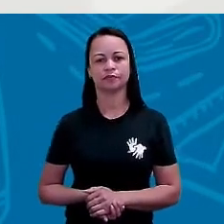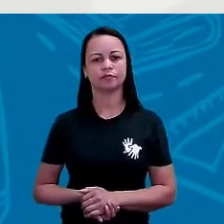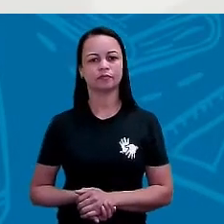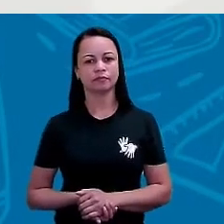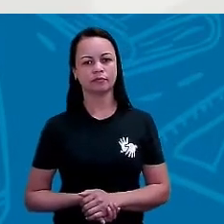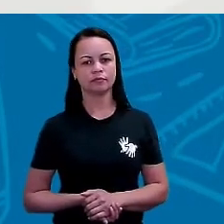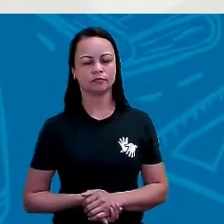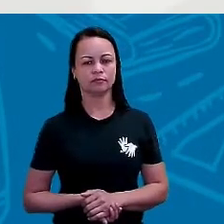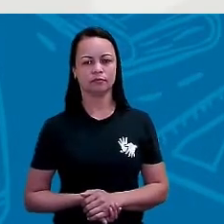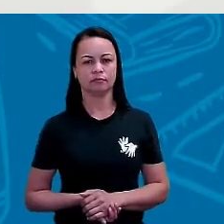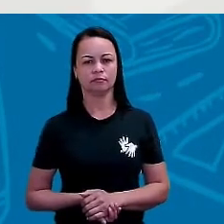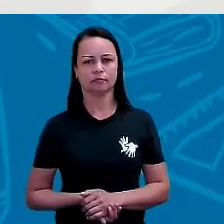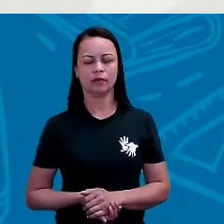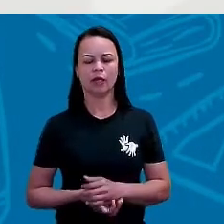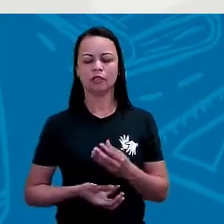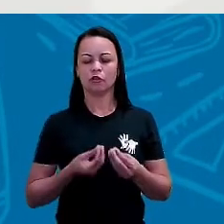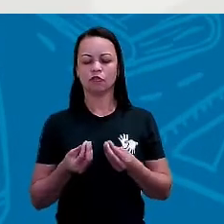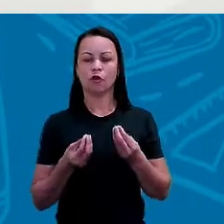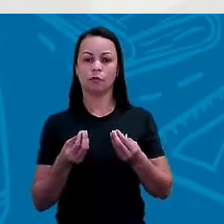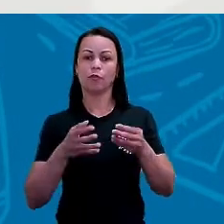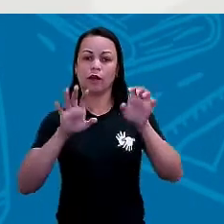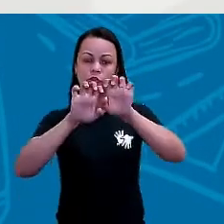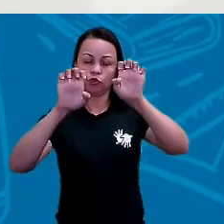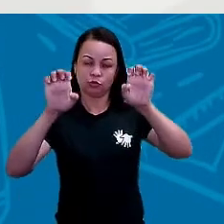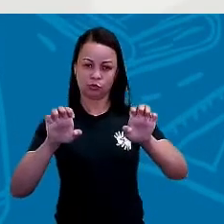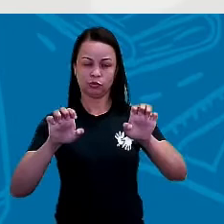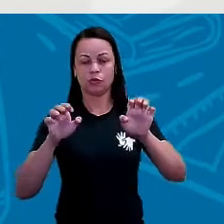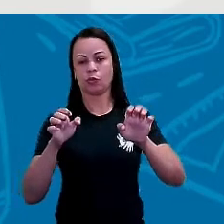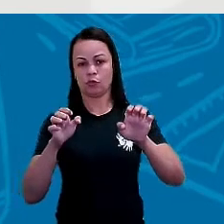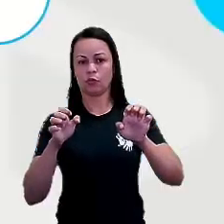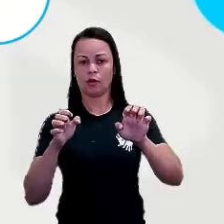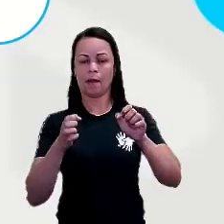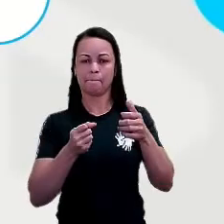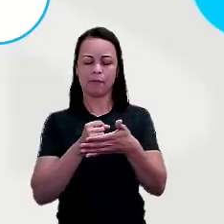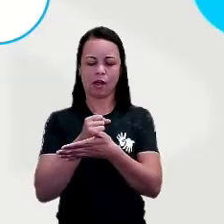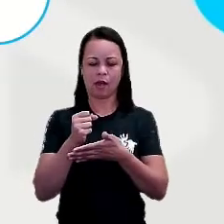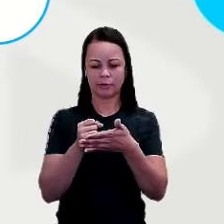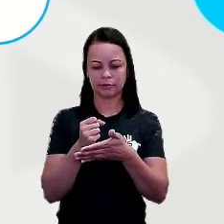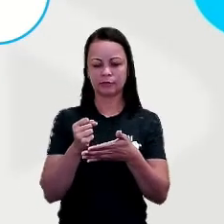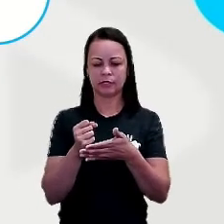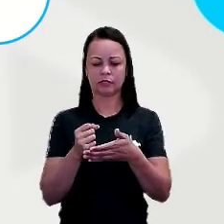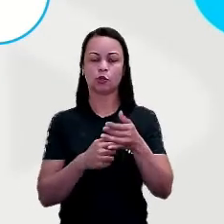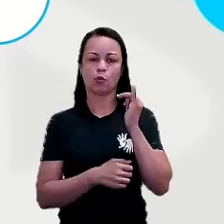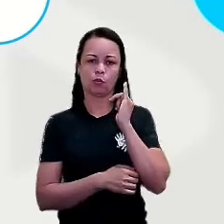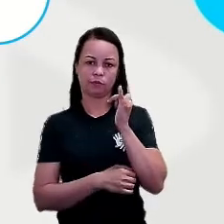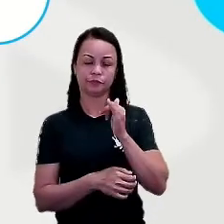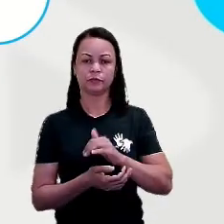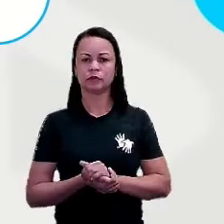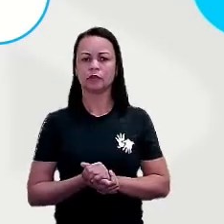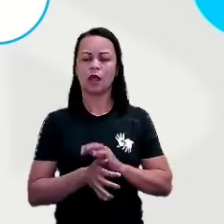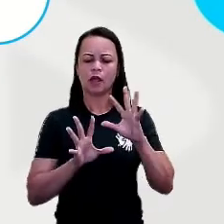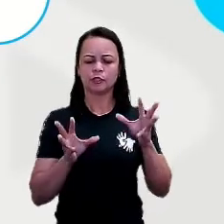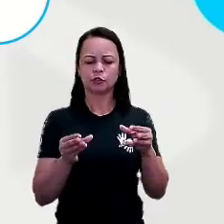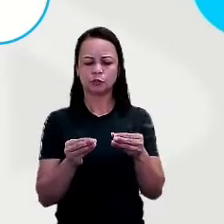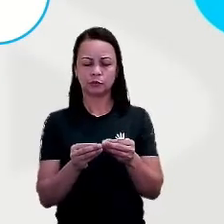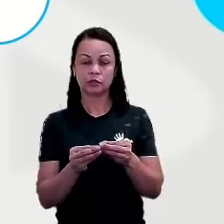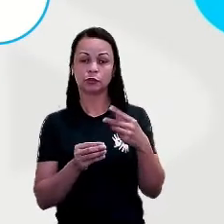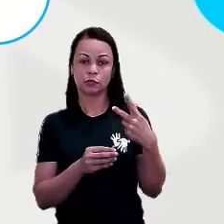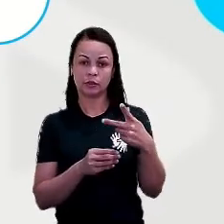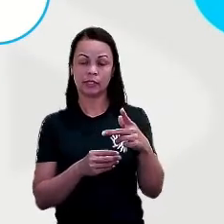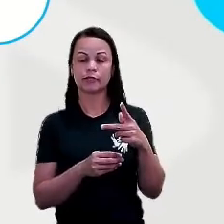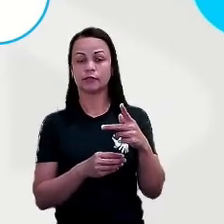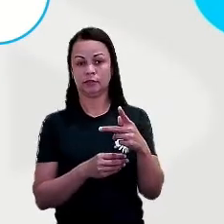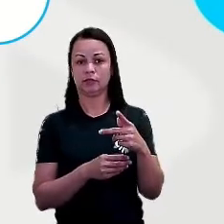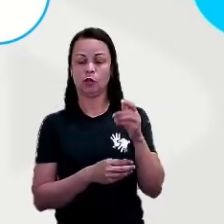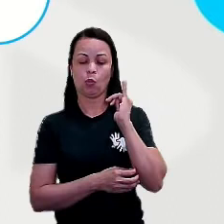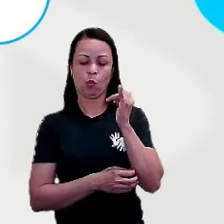Então, vamos para a estrutura básica de um conto. Então, resumidamente, aí, o conto, ele